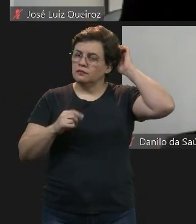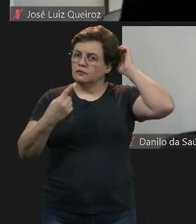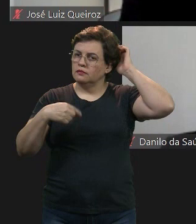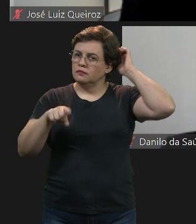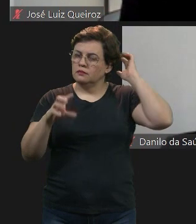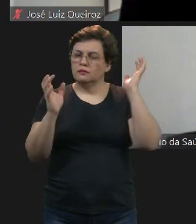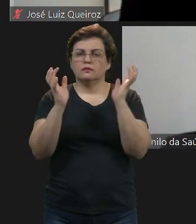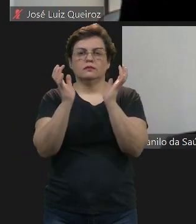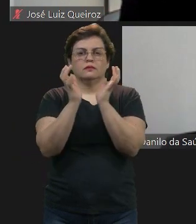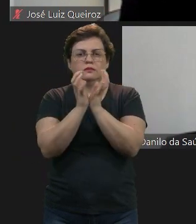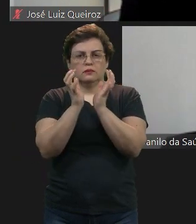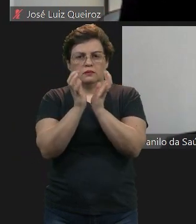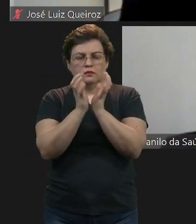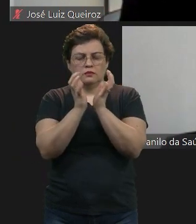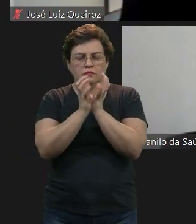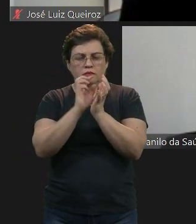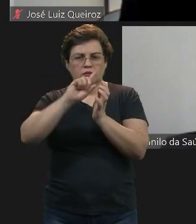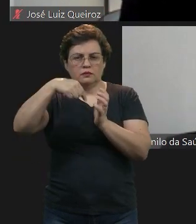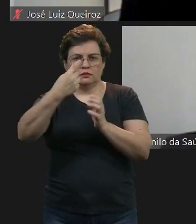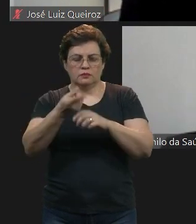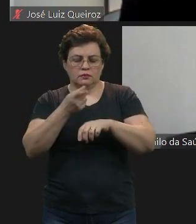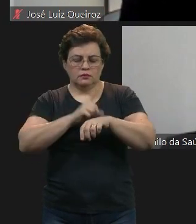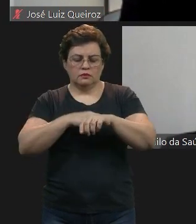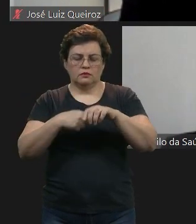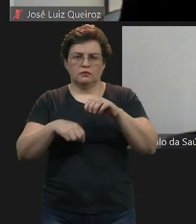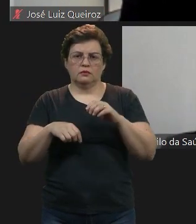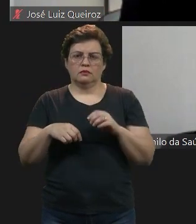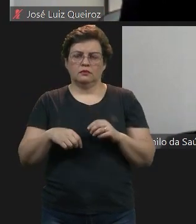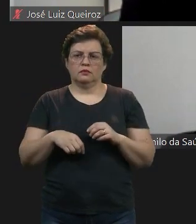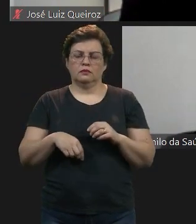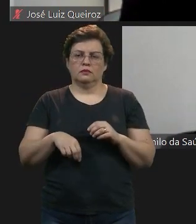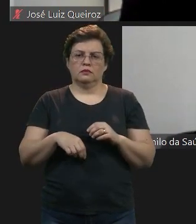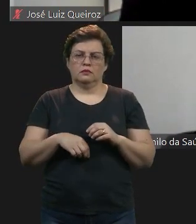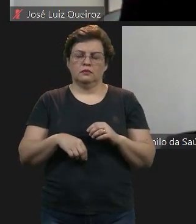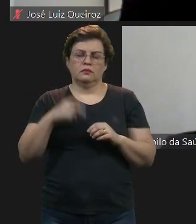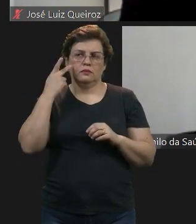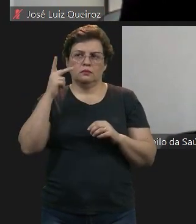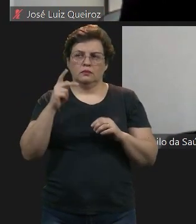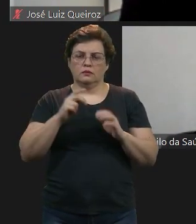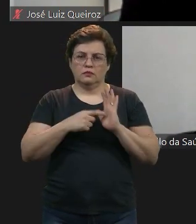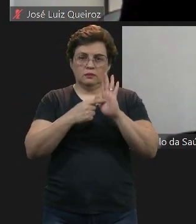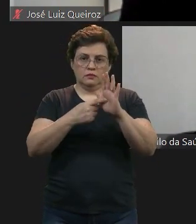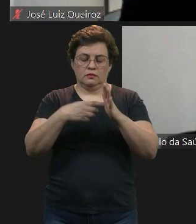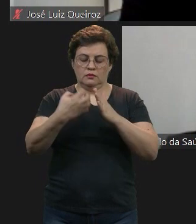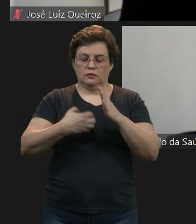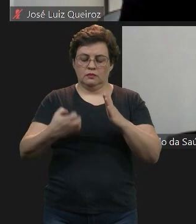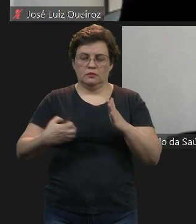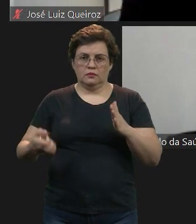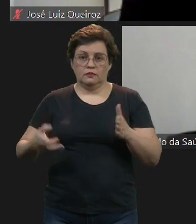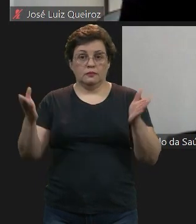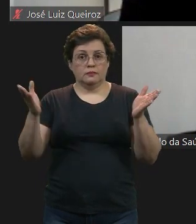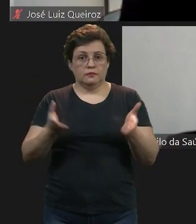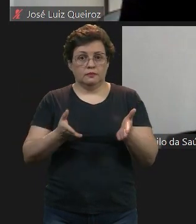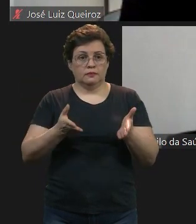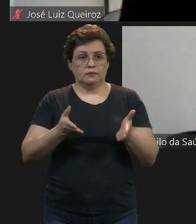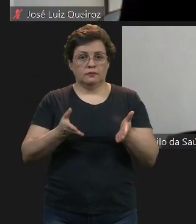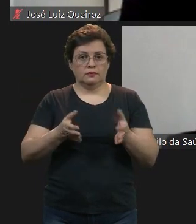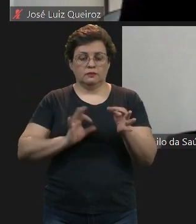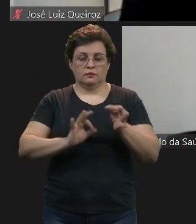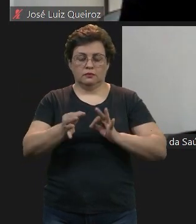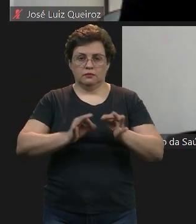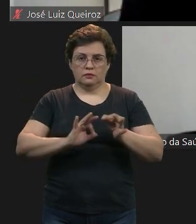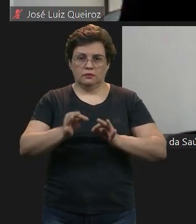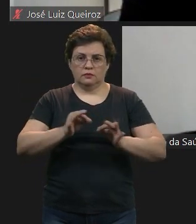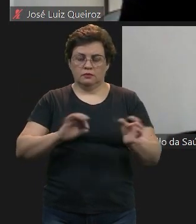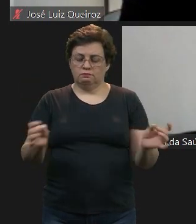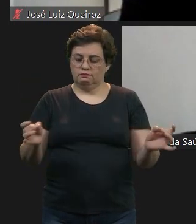irá às comissões após o decurso do prazo regimental da apresentação de emendas. Passemos agora aos